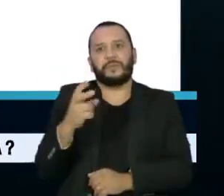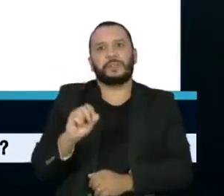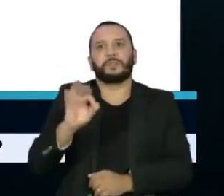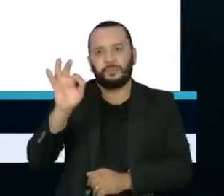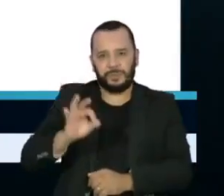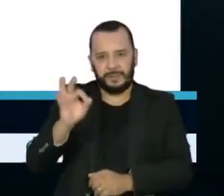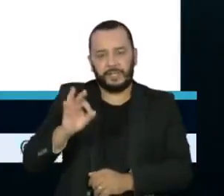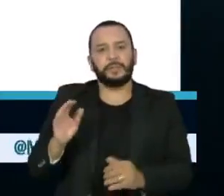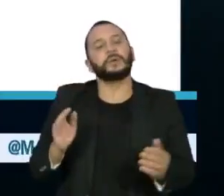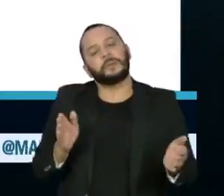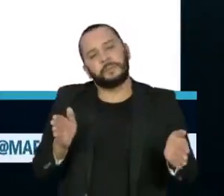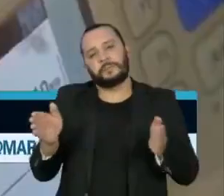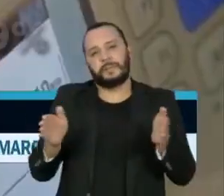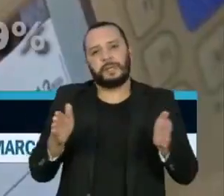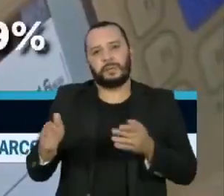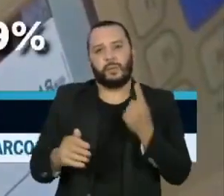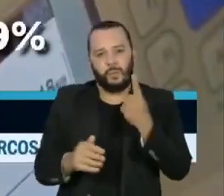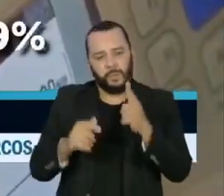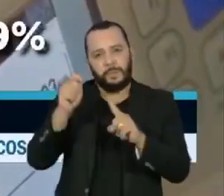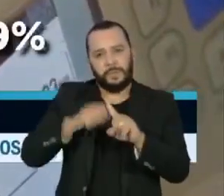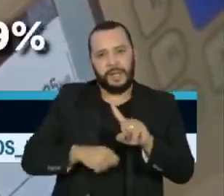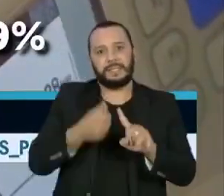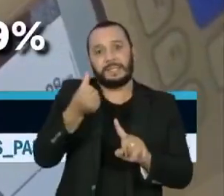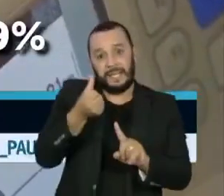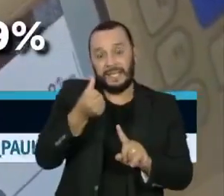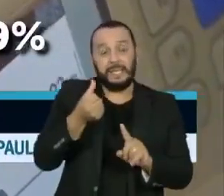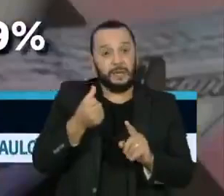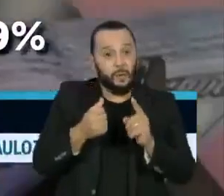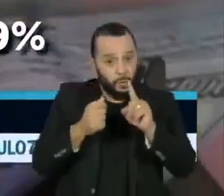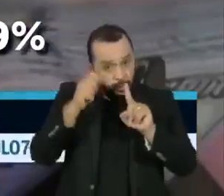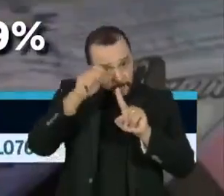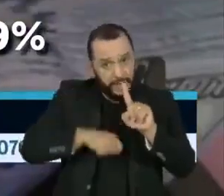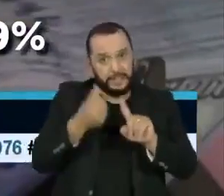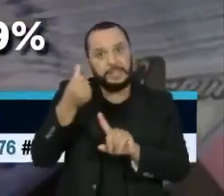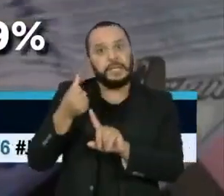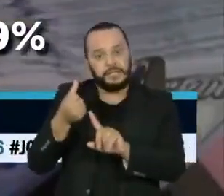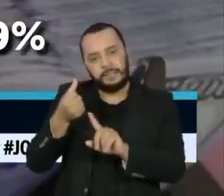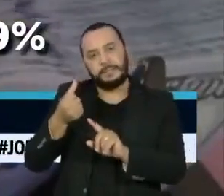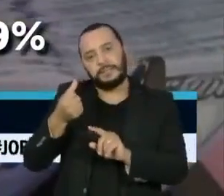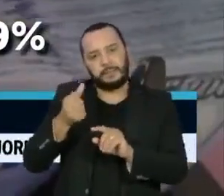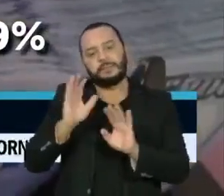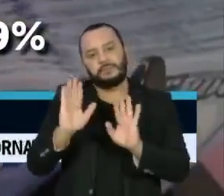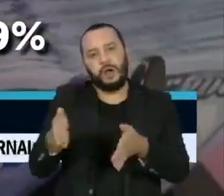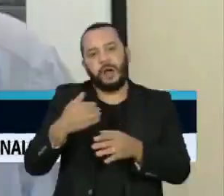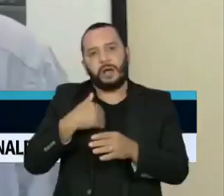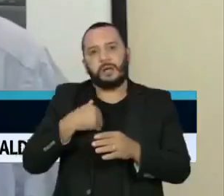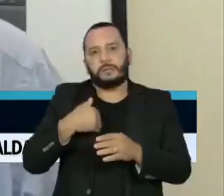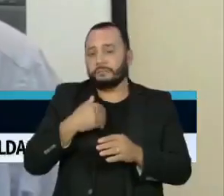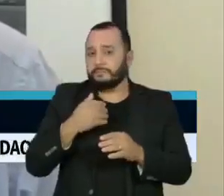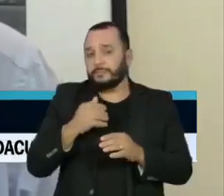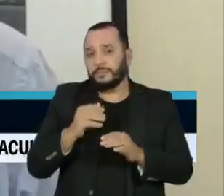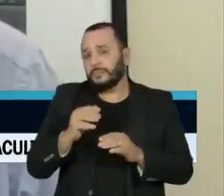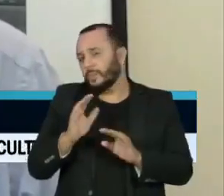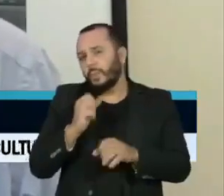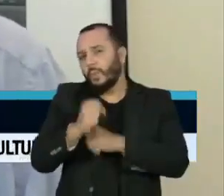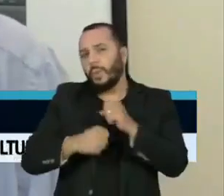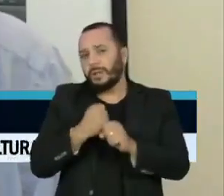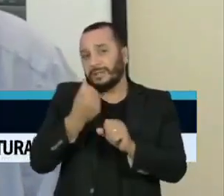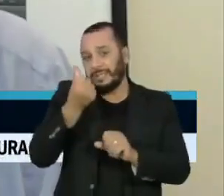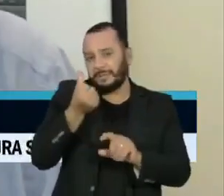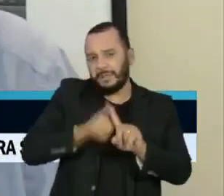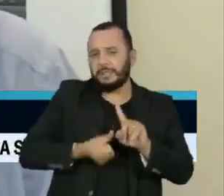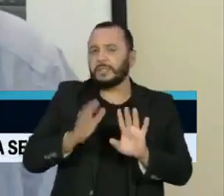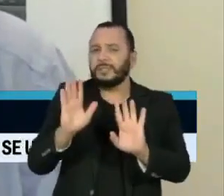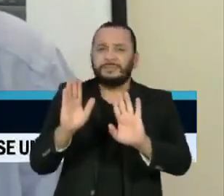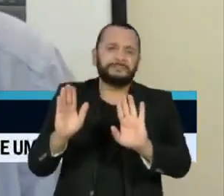em pouco mais de um mês e meio. Para piorar, a moeda americana já ficou quase 5% mais cara. O petróleo vem subindo